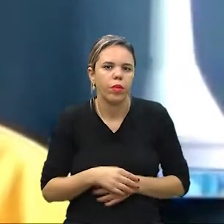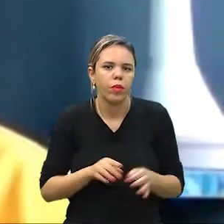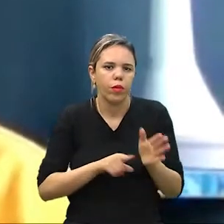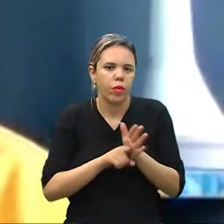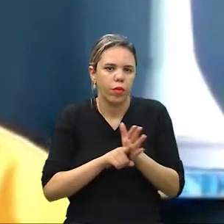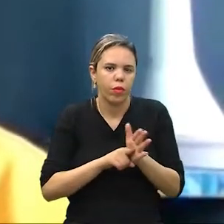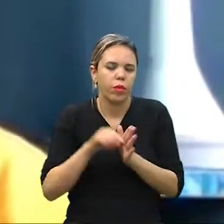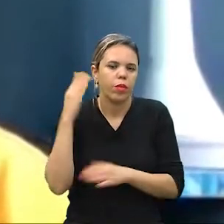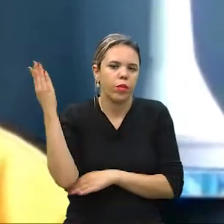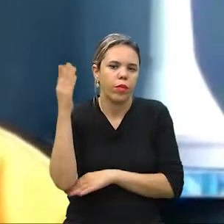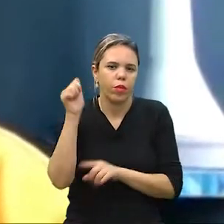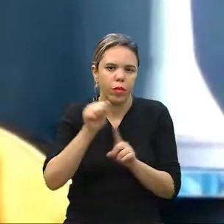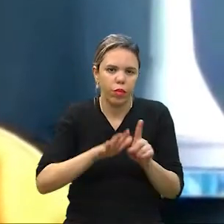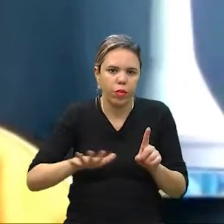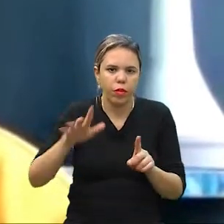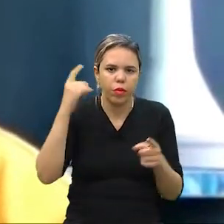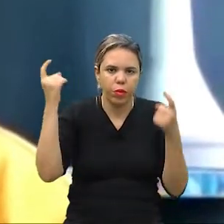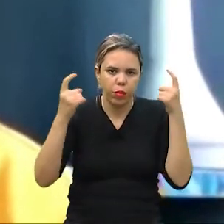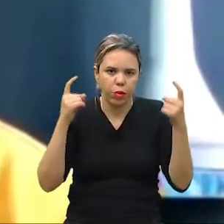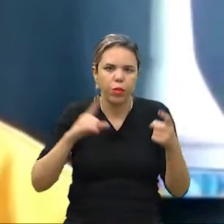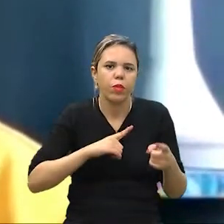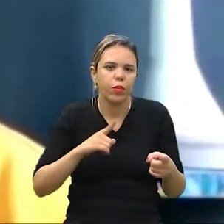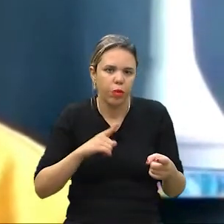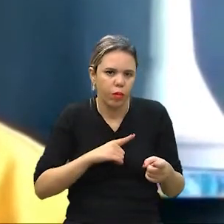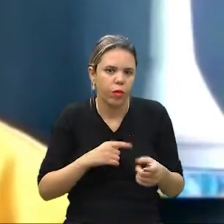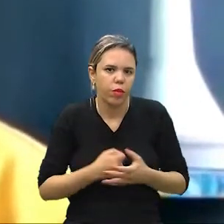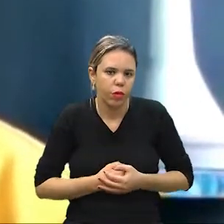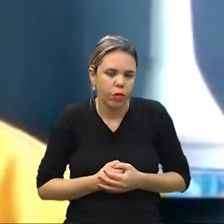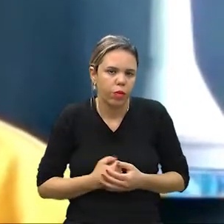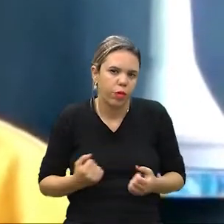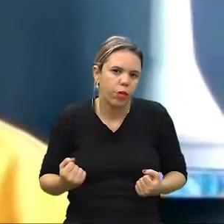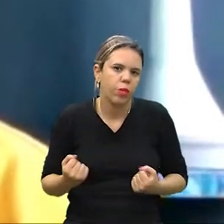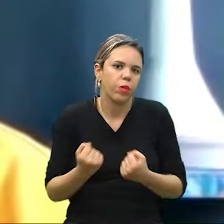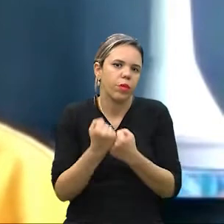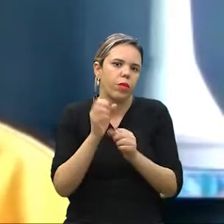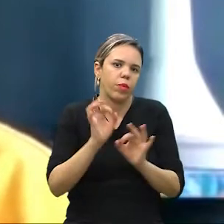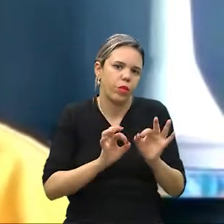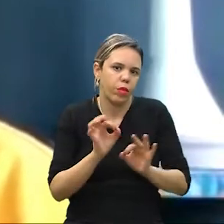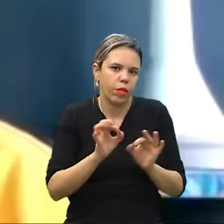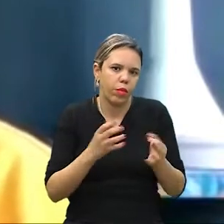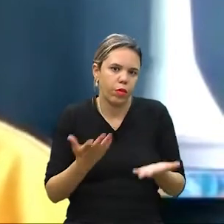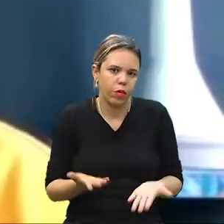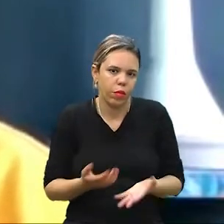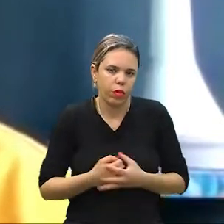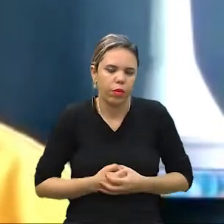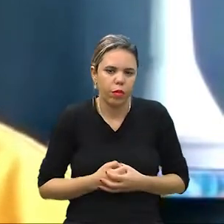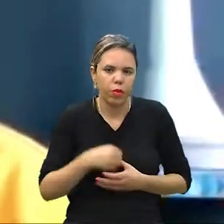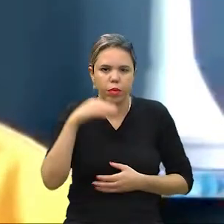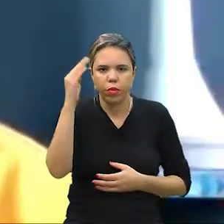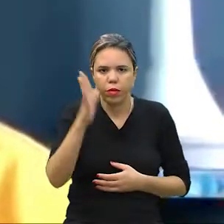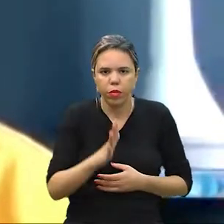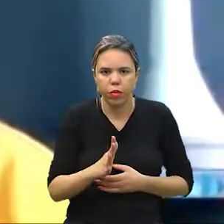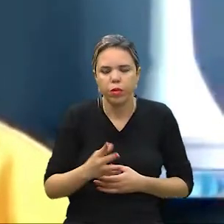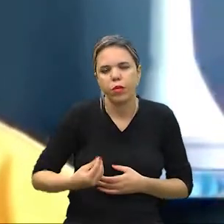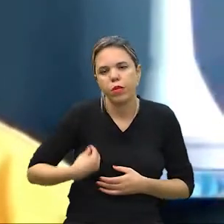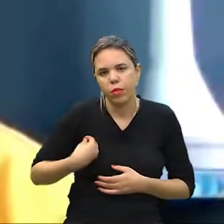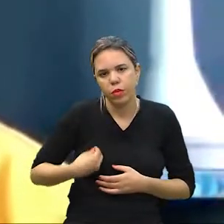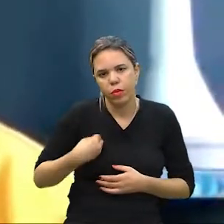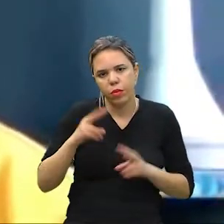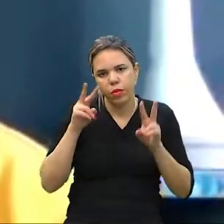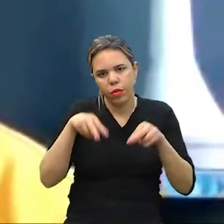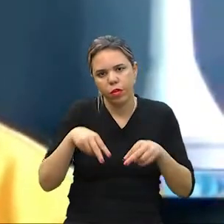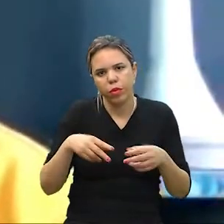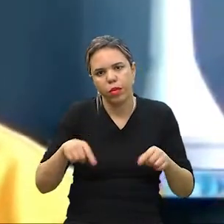Clima e Sociedade ele tem uma preocupação de apoiar organizações nacionais que estejam olhando